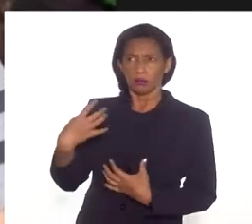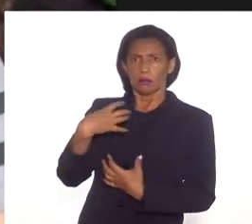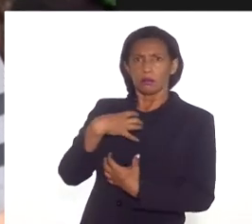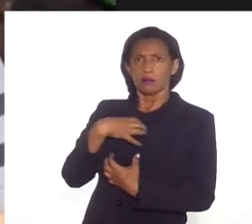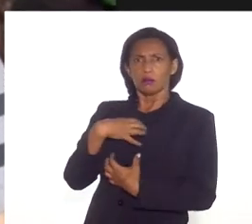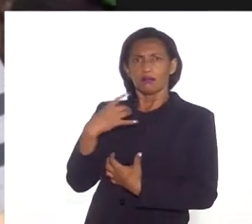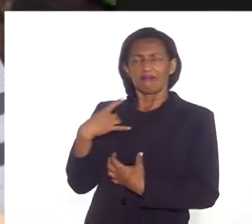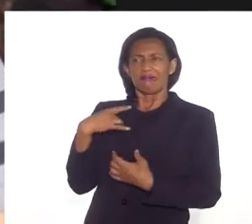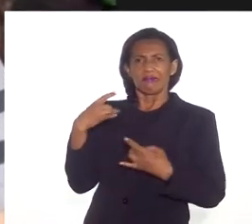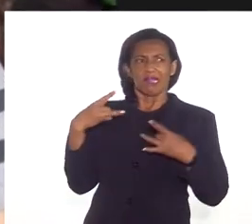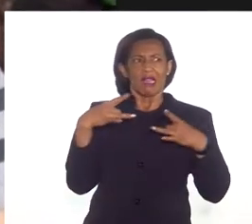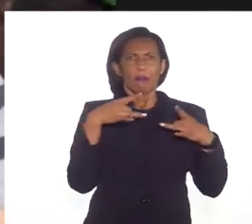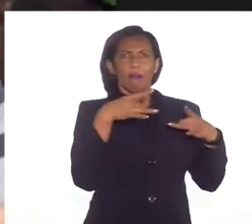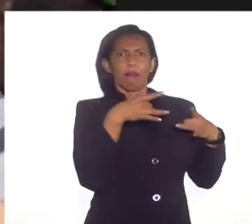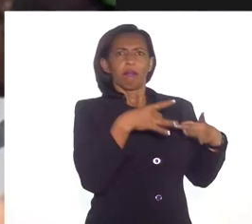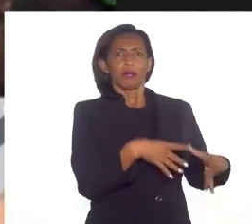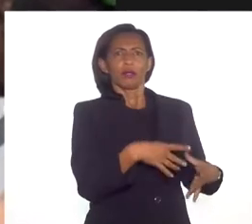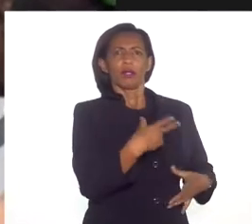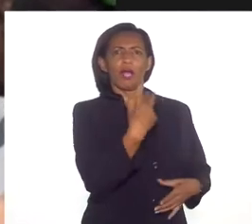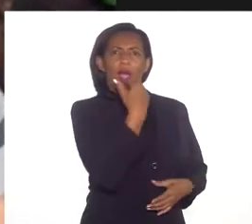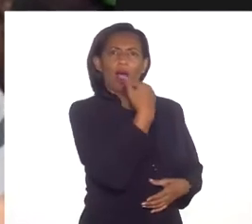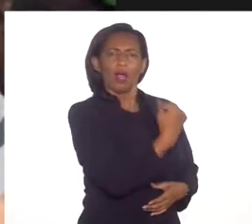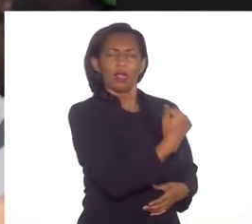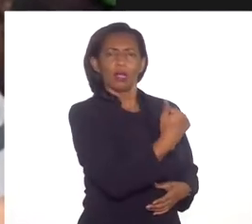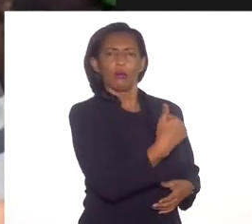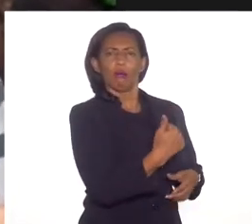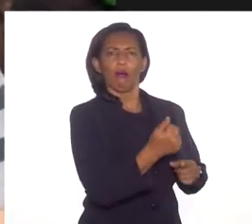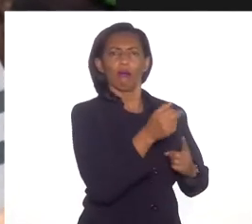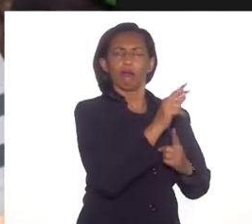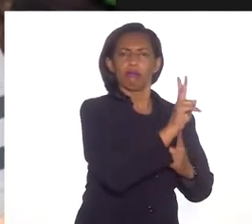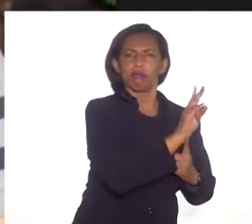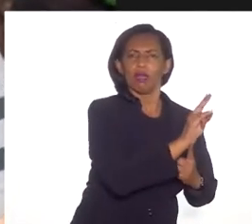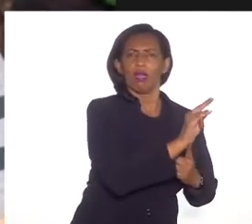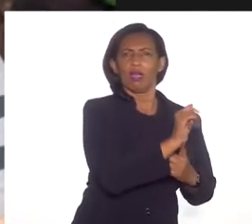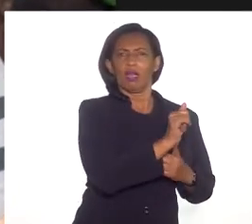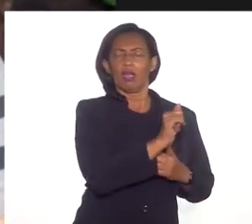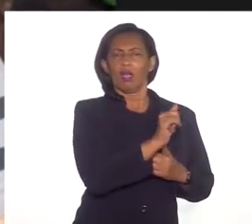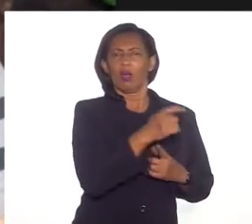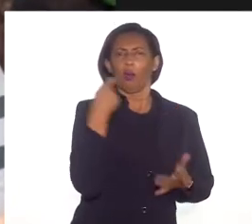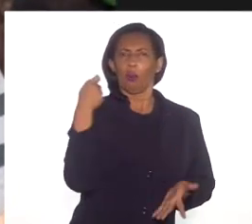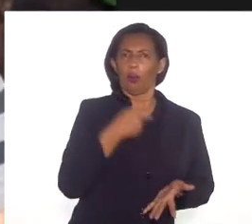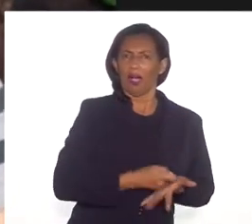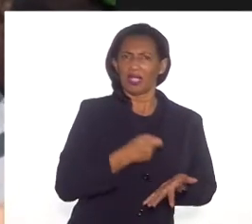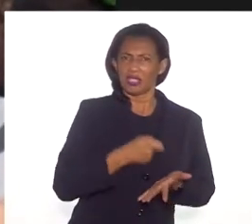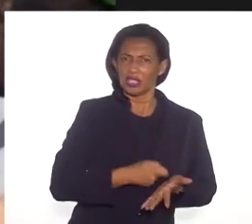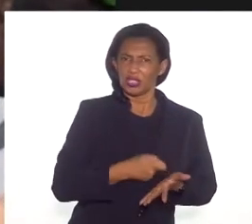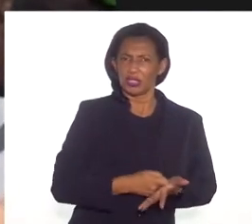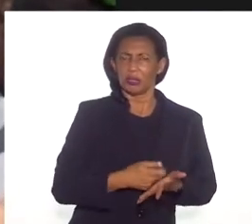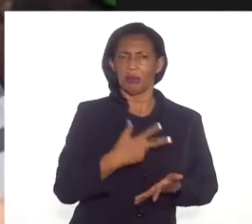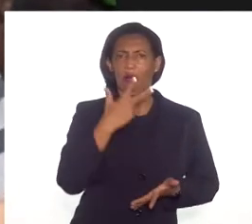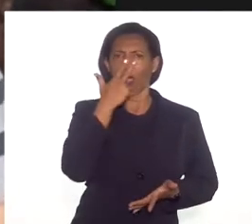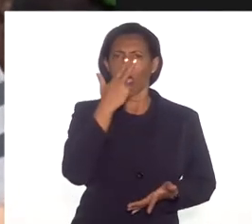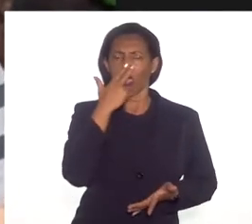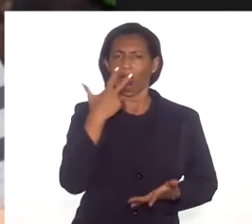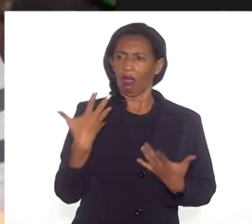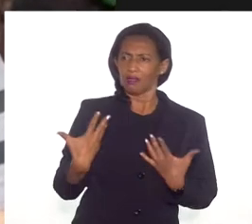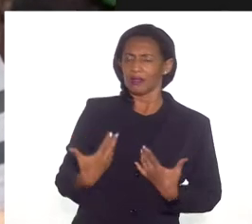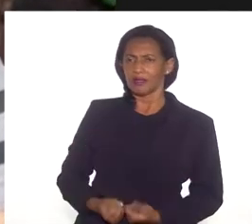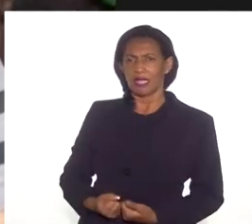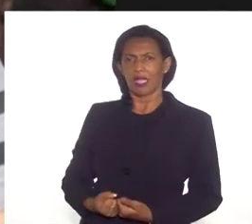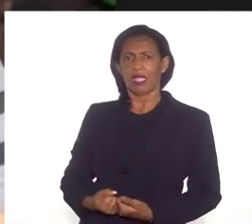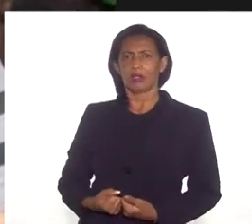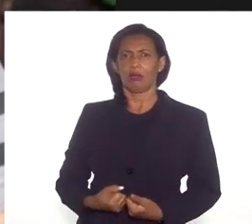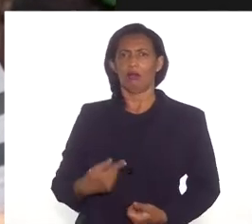a gente tivesse que abandonar a nossa língua. E naquela ocasião, o castigo físico, aliás, era aceito,